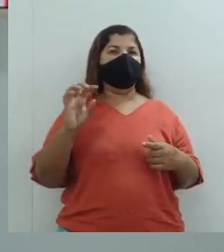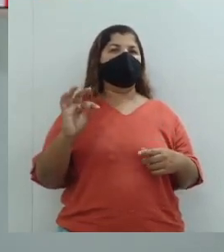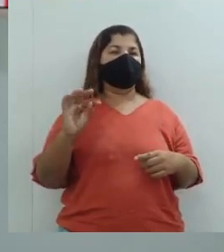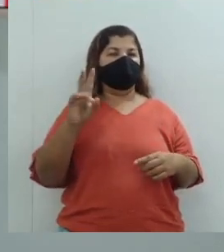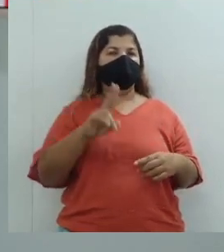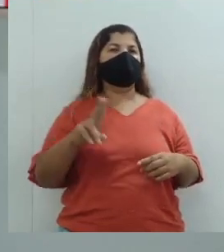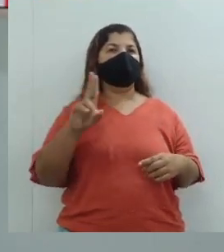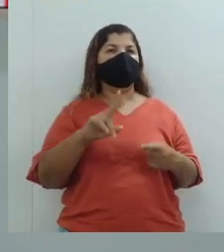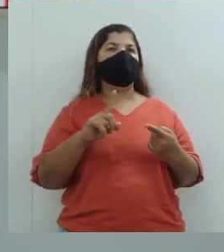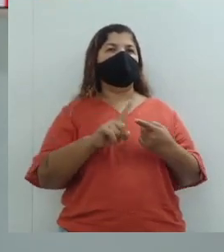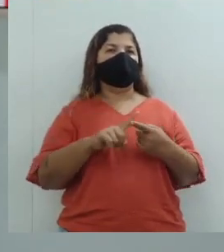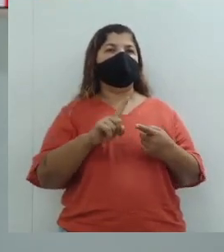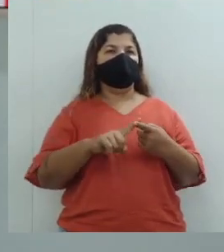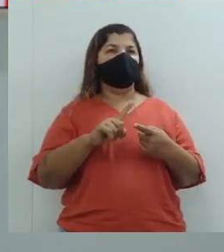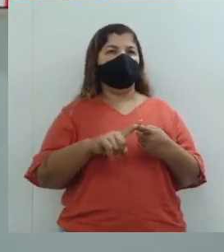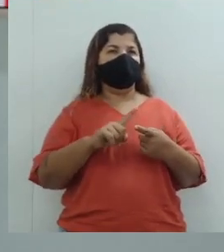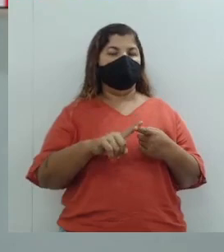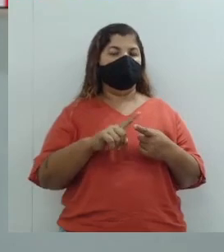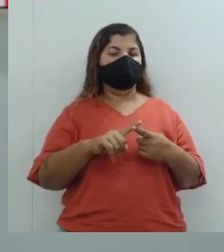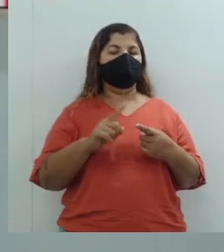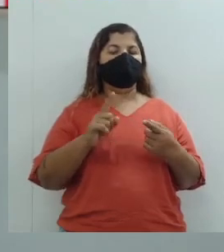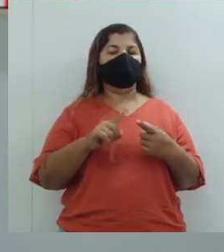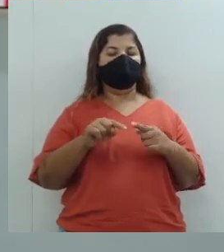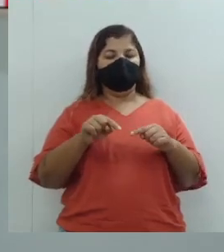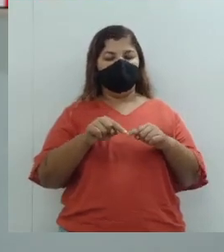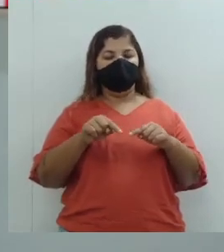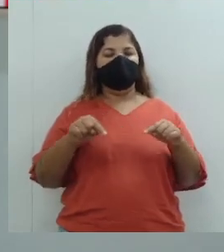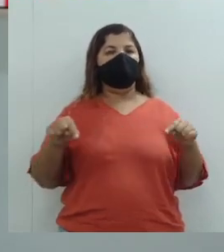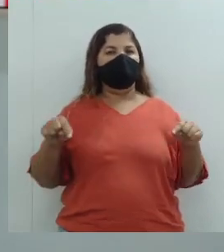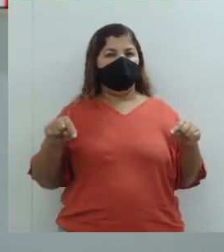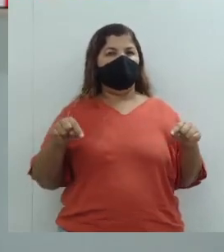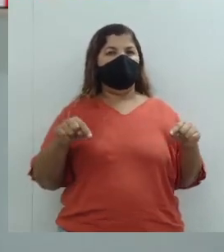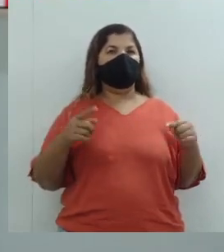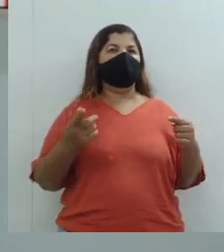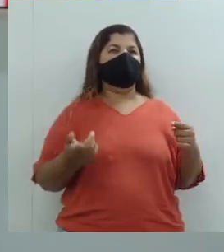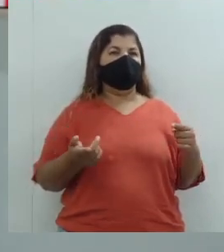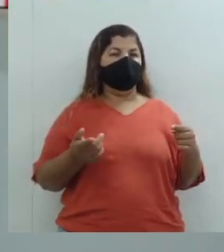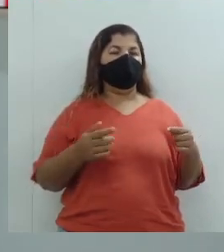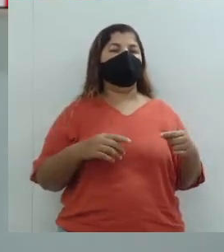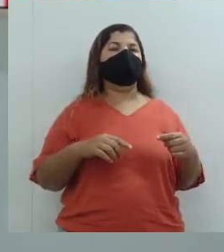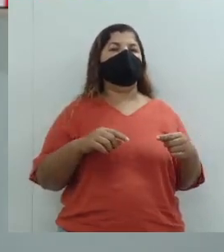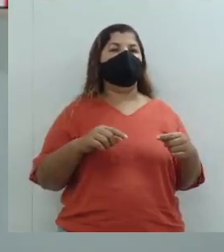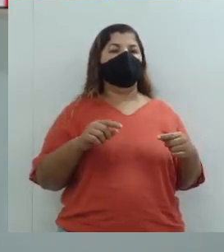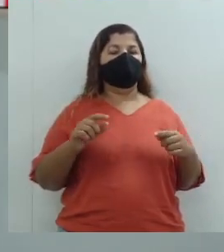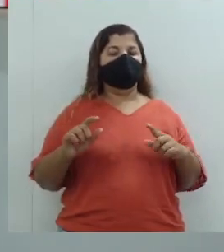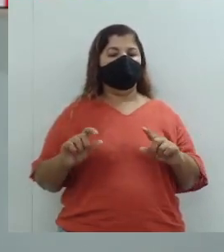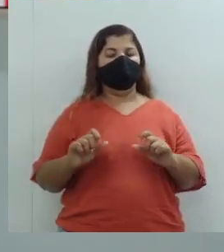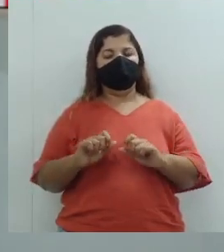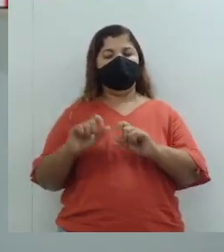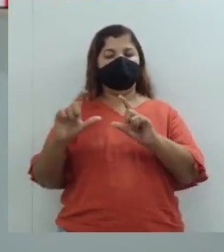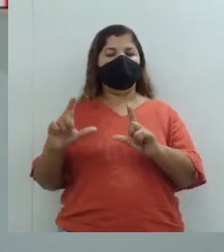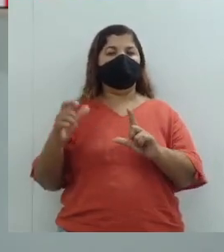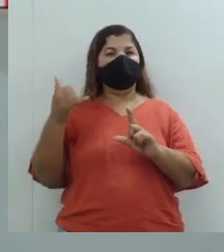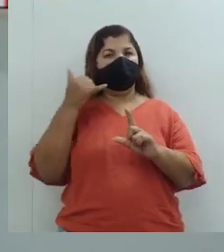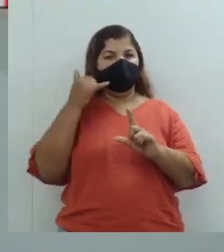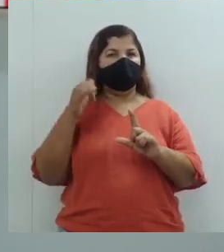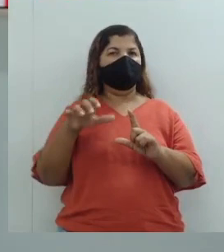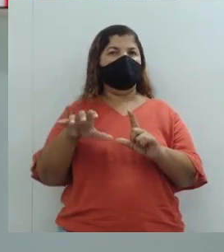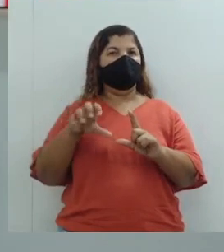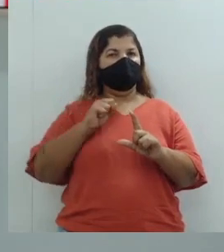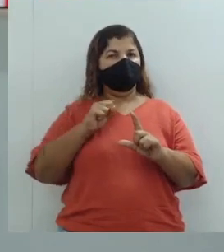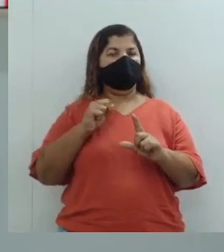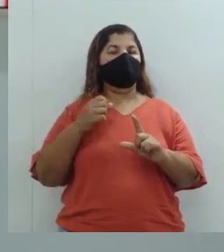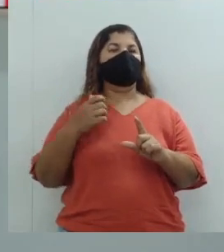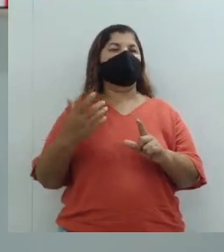pode acompanhar através do nosso fascículo aqui, tá? O QR Code aqui você vai apontar a câmera do celular e vai ter acesso. E